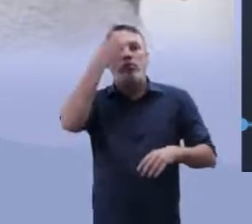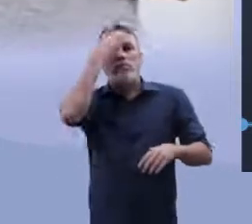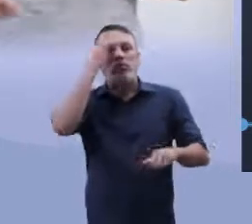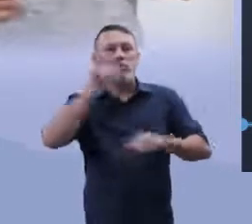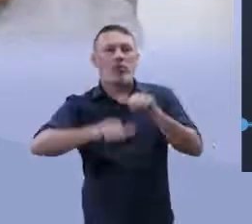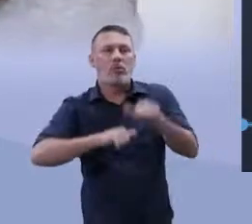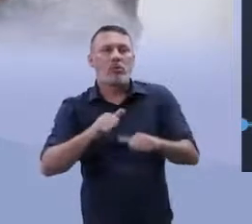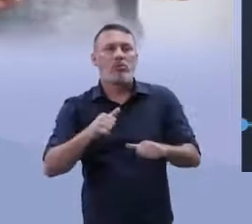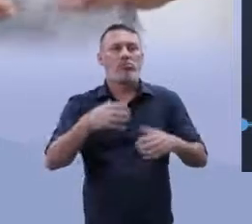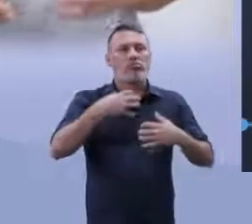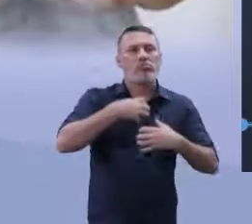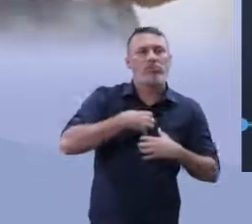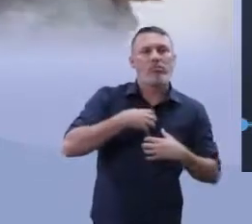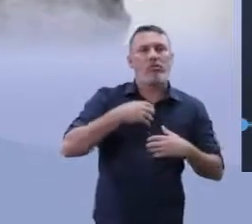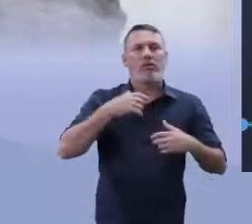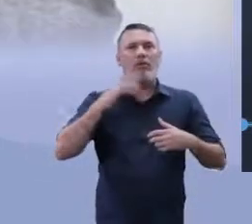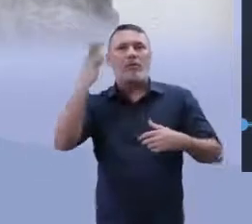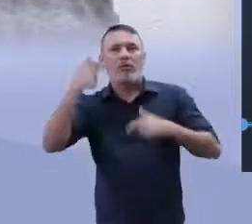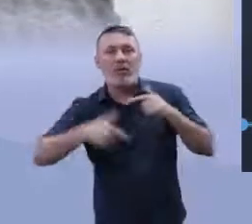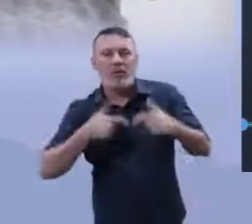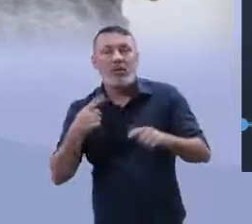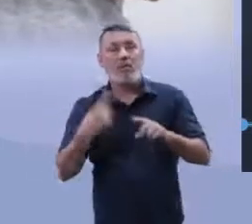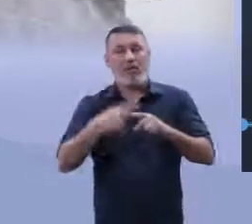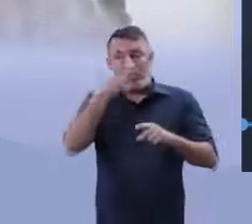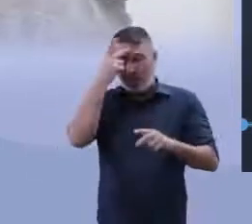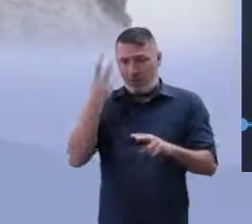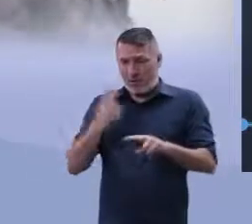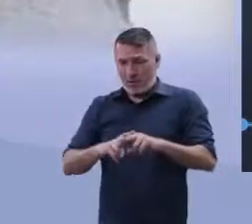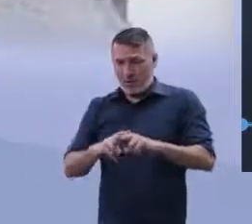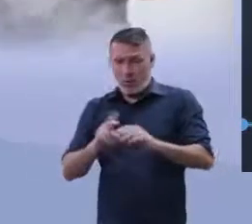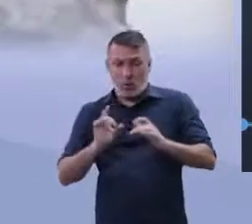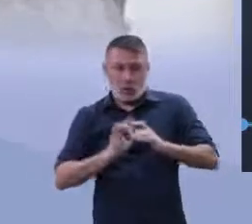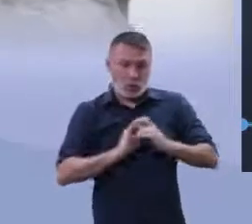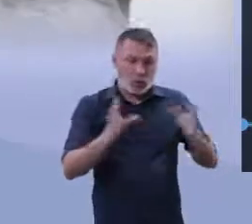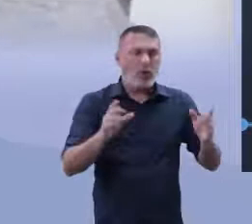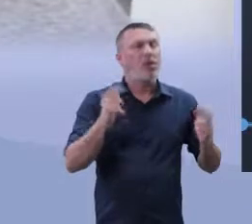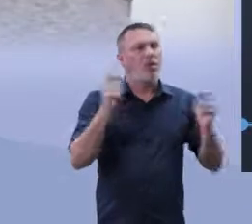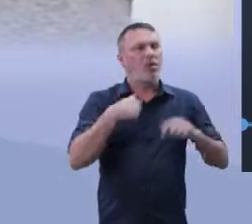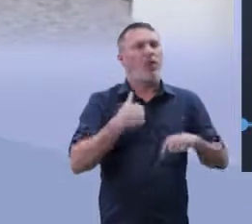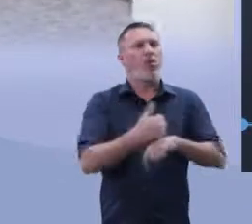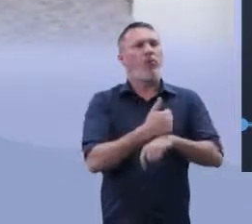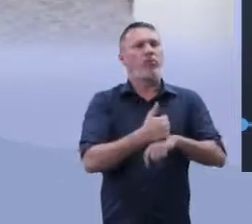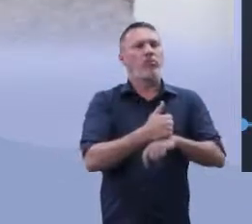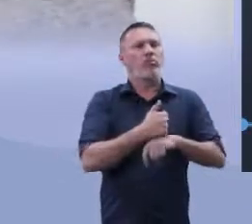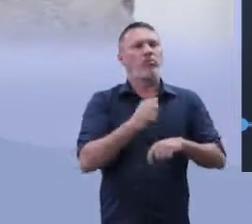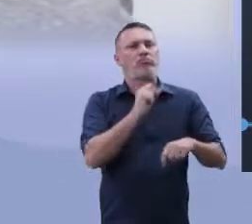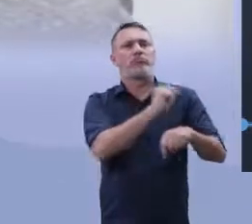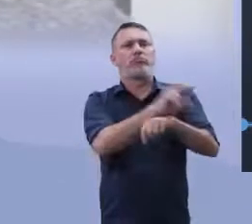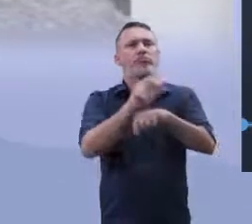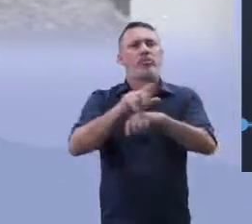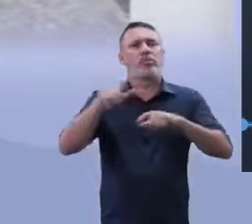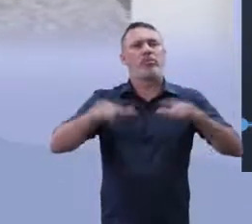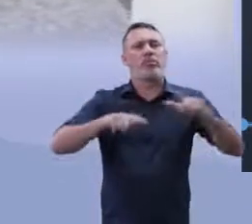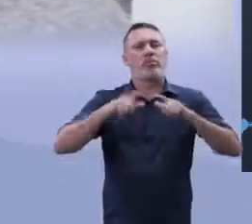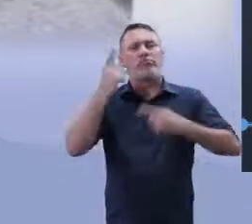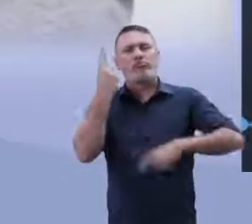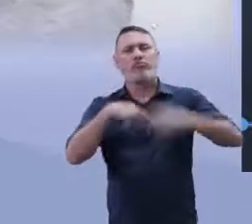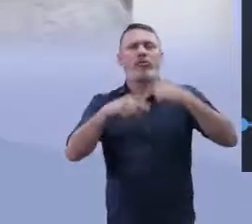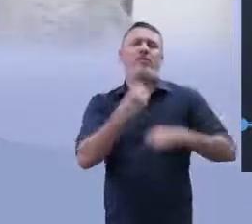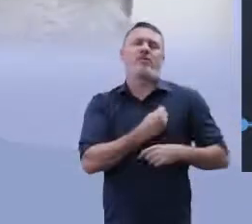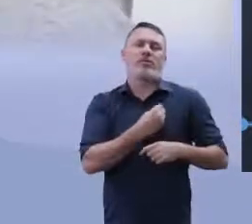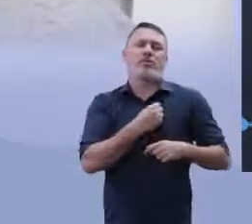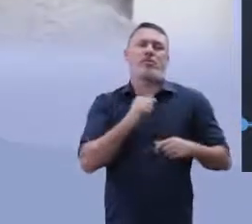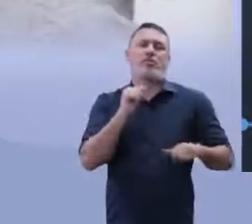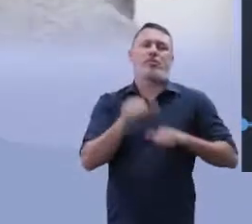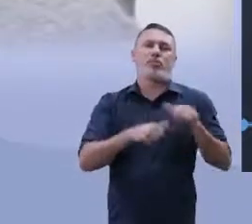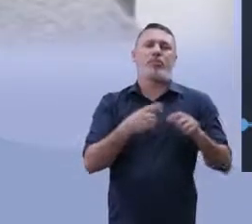questões trabalhistas, todos esses aspectos, porque o sujeito ele pode sair dali sendo um profissional e conseguir,